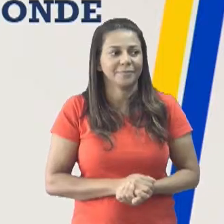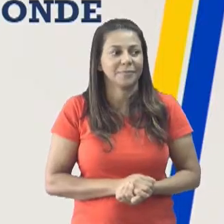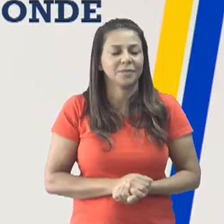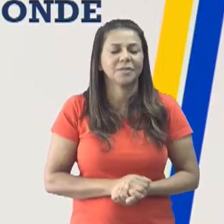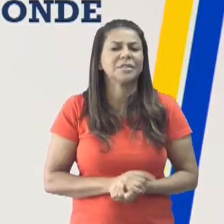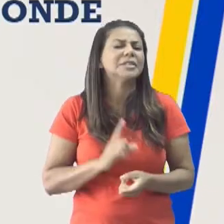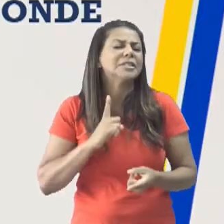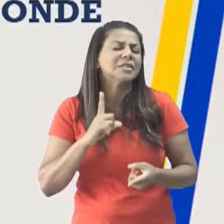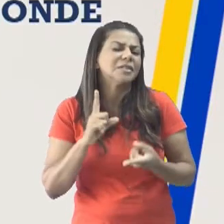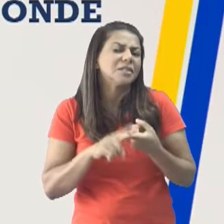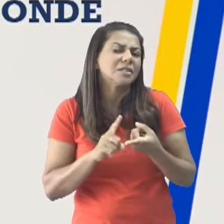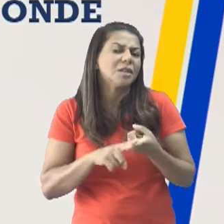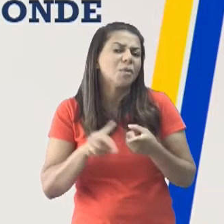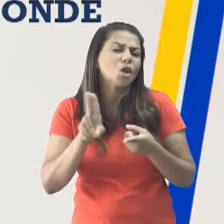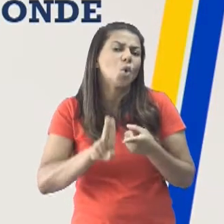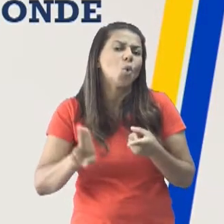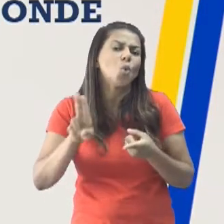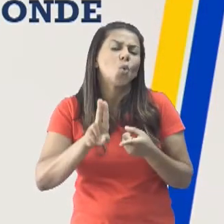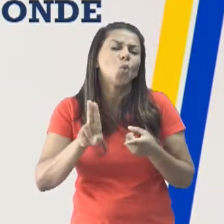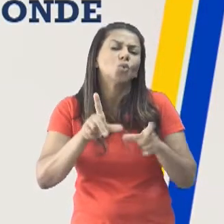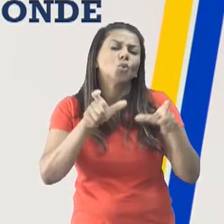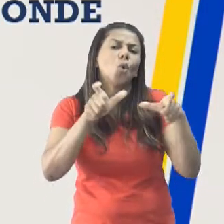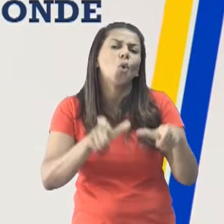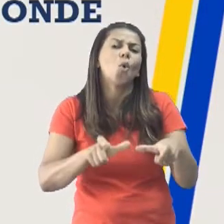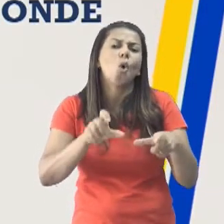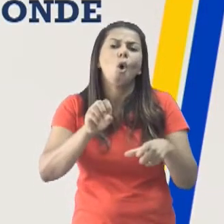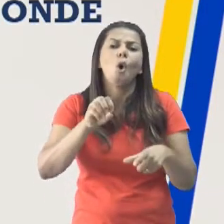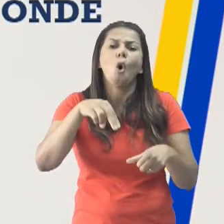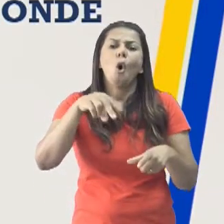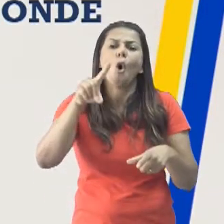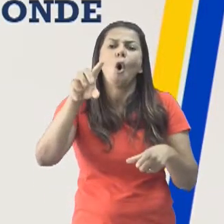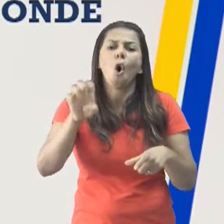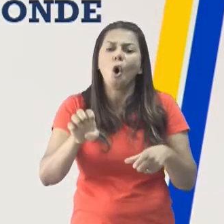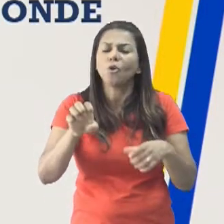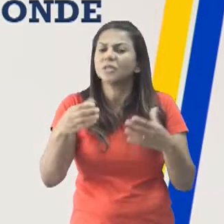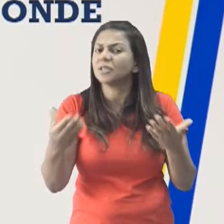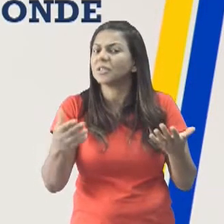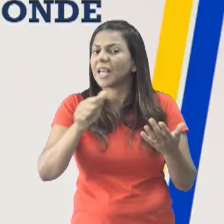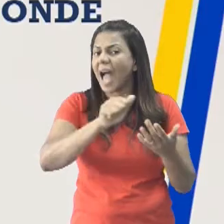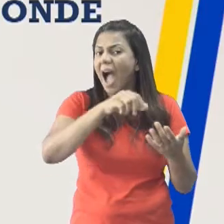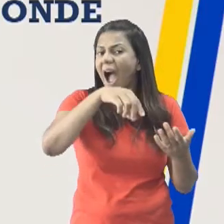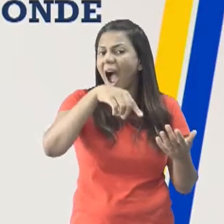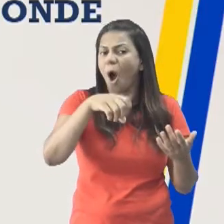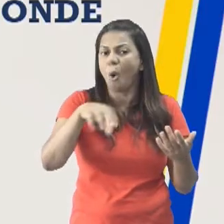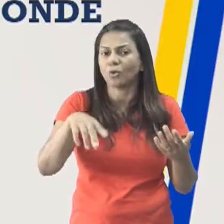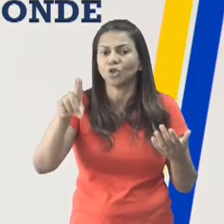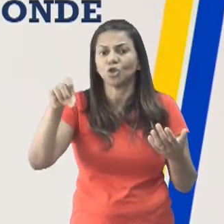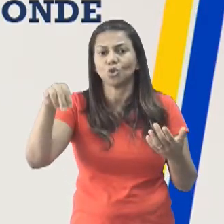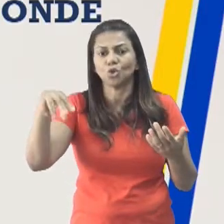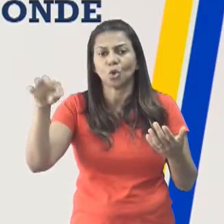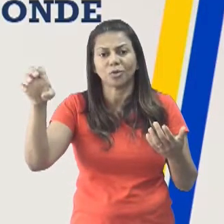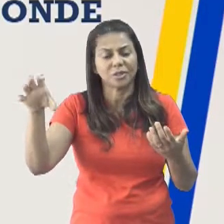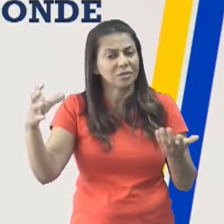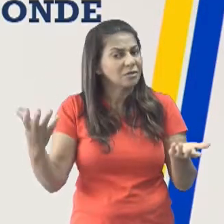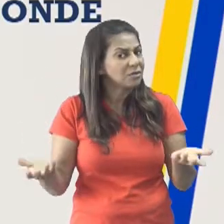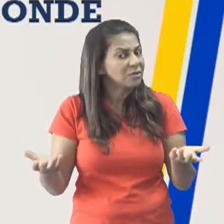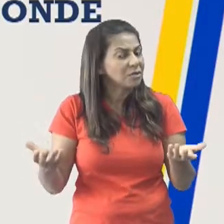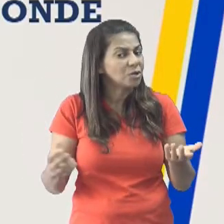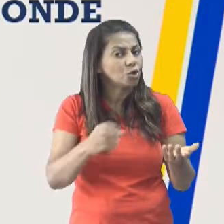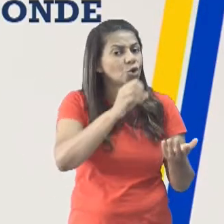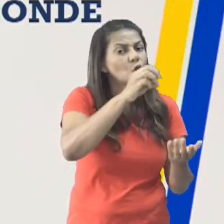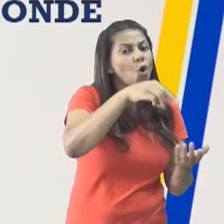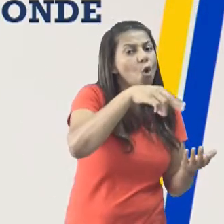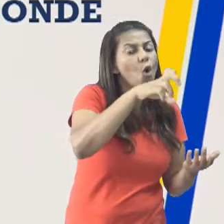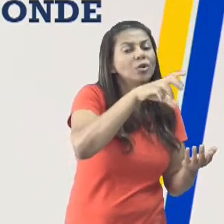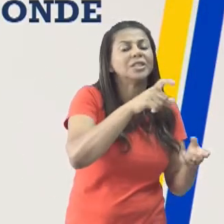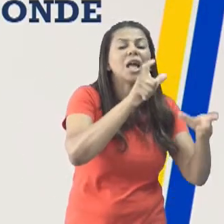Falamos também do uso do onde. Onde? Aonde? Ou donde? Onde